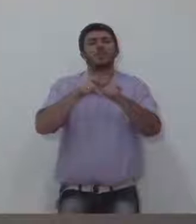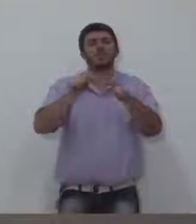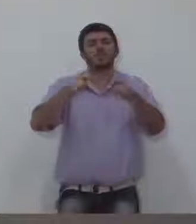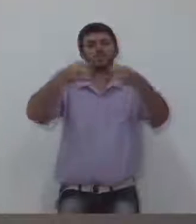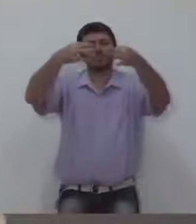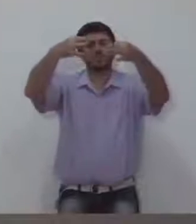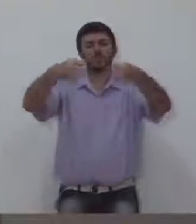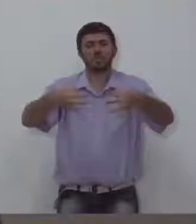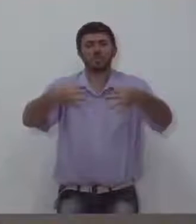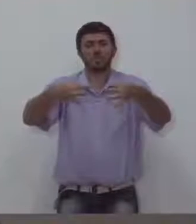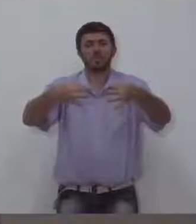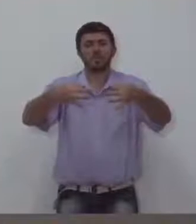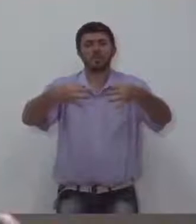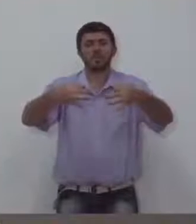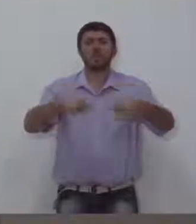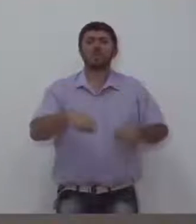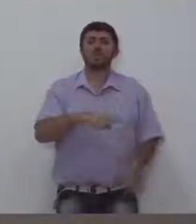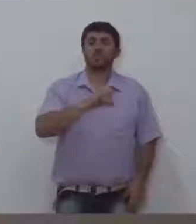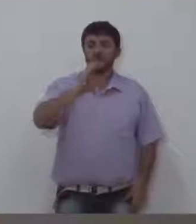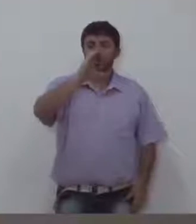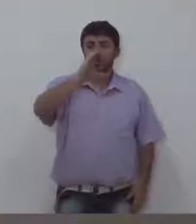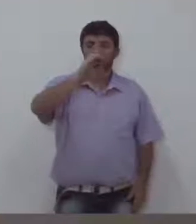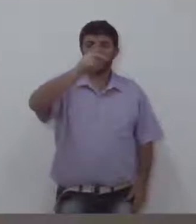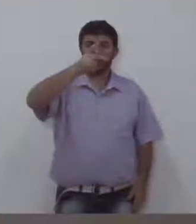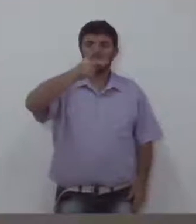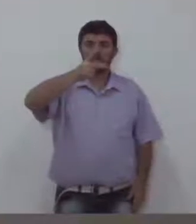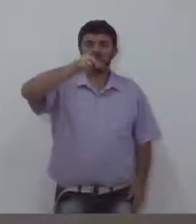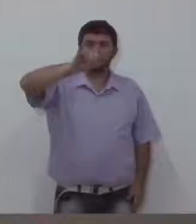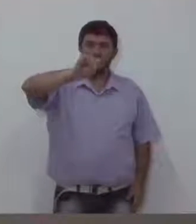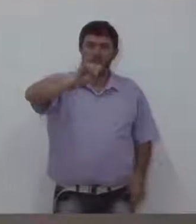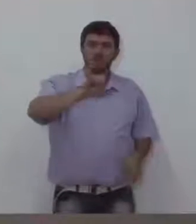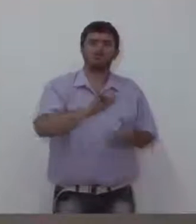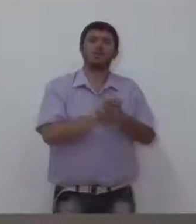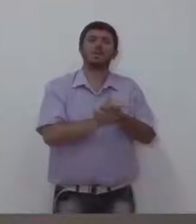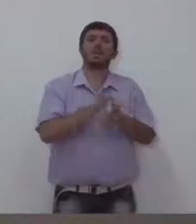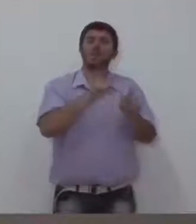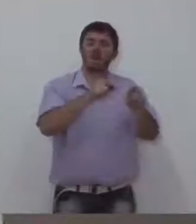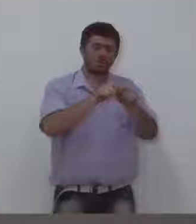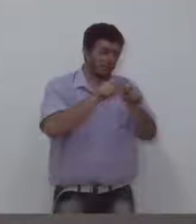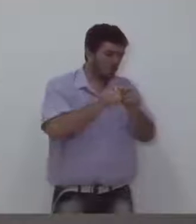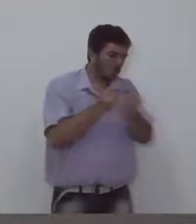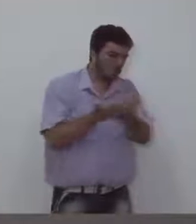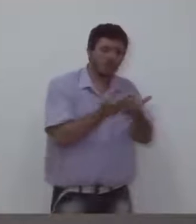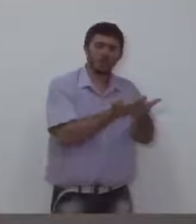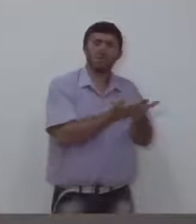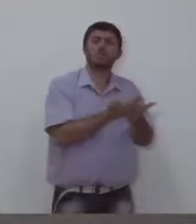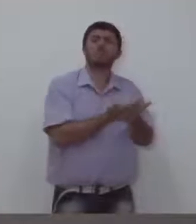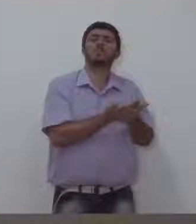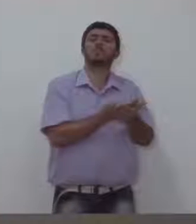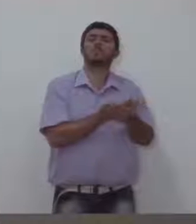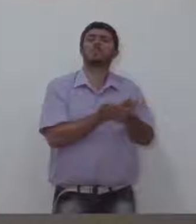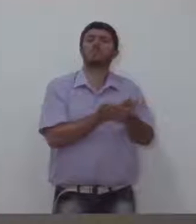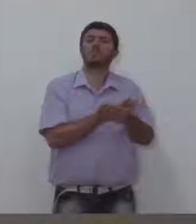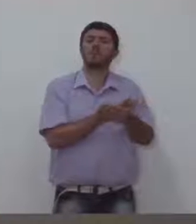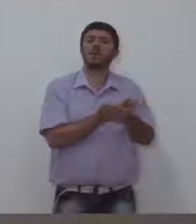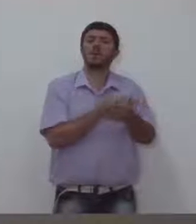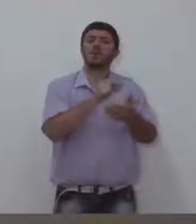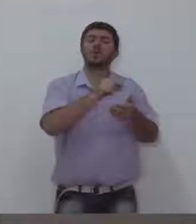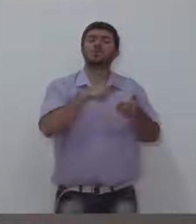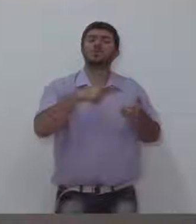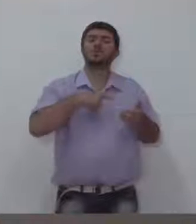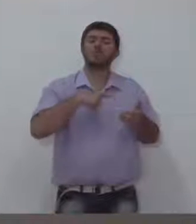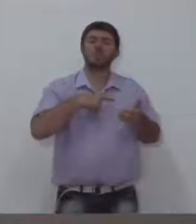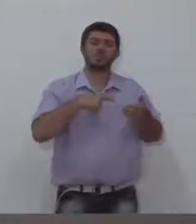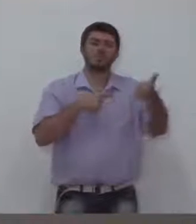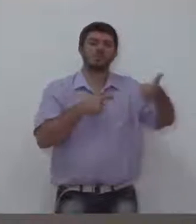da CPI, fica o convite, né, para que todos possam analisar, e eu gosto muito da teoria do